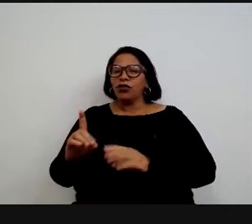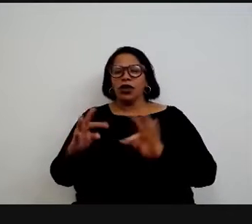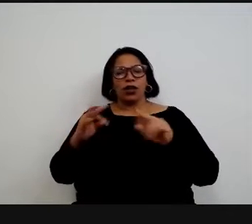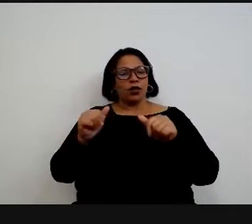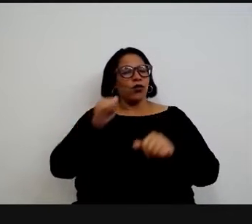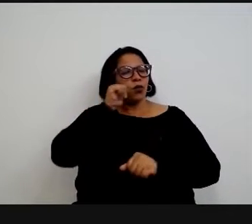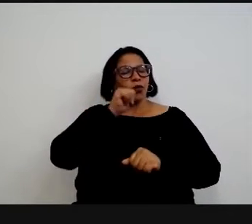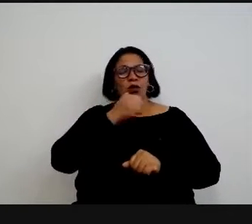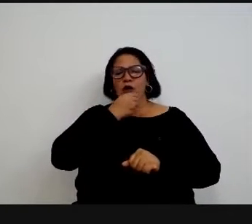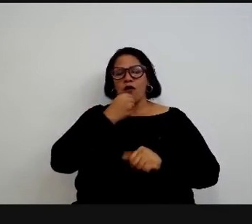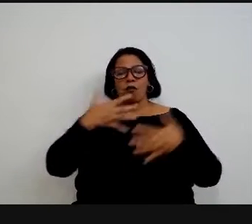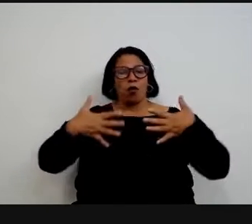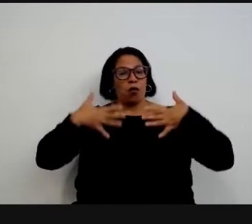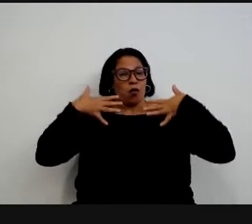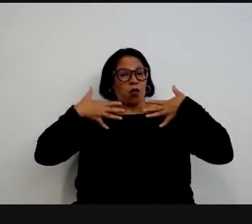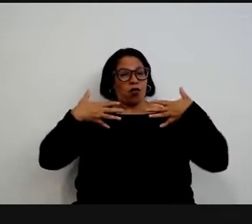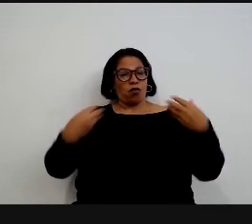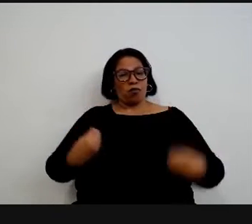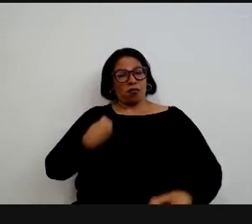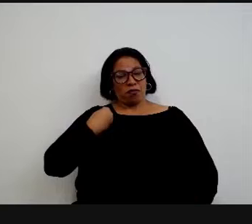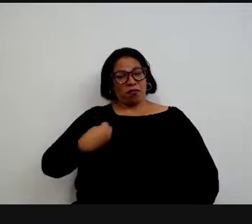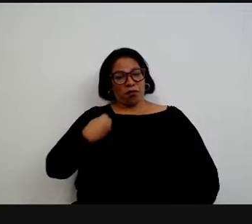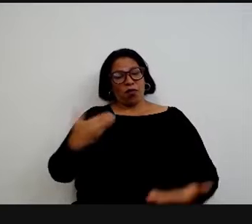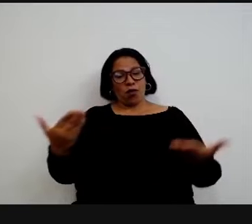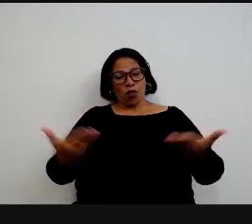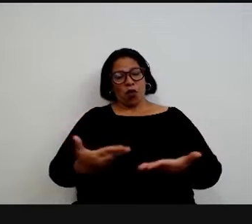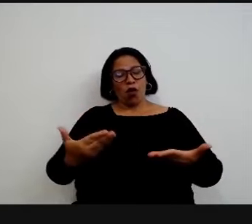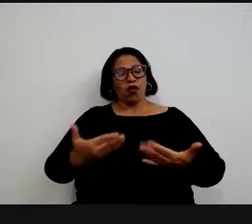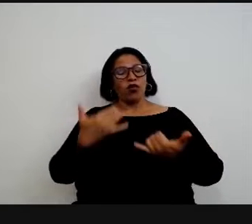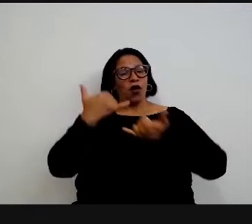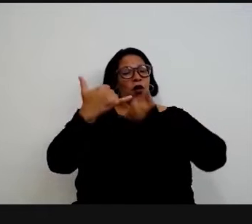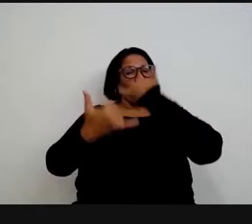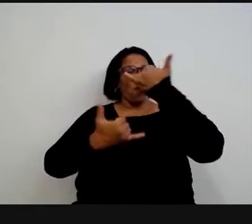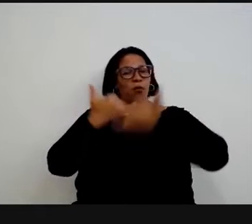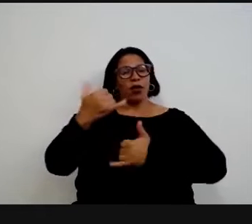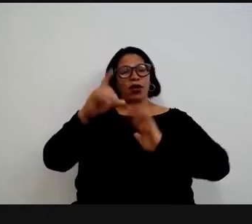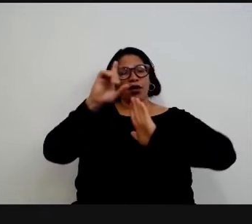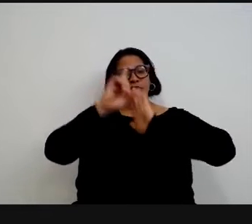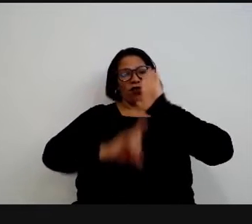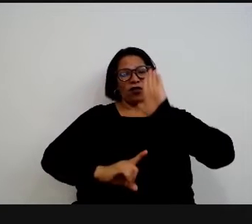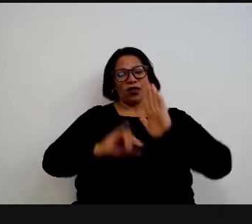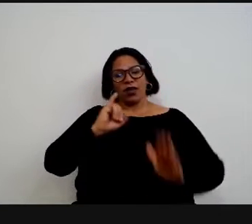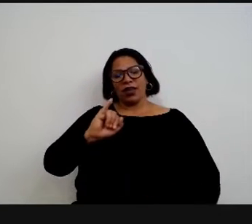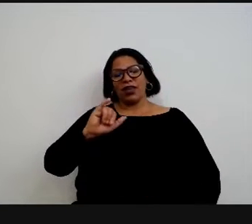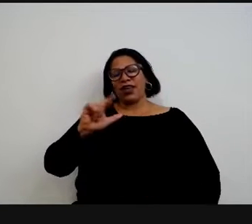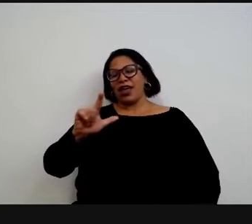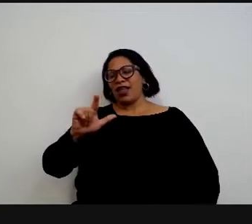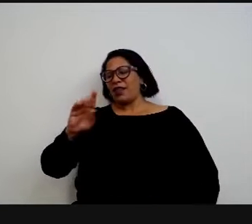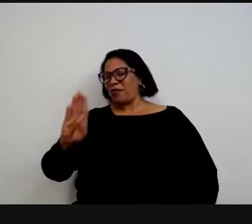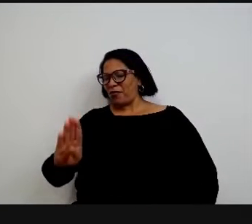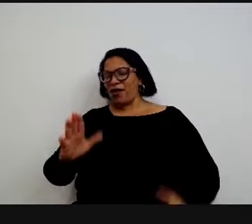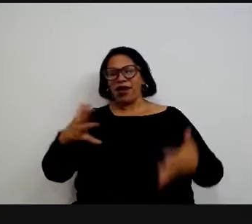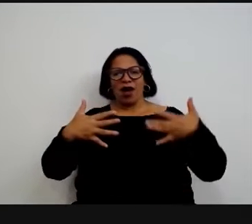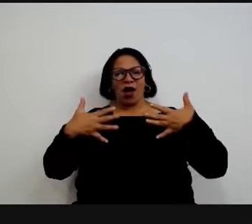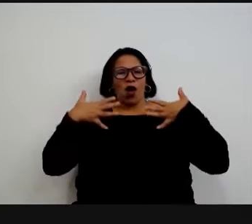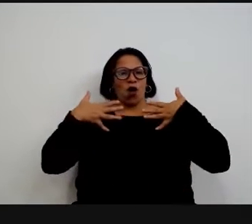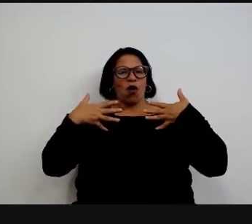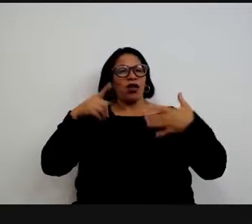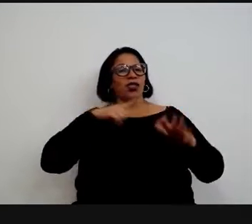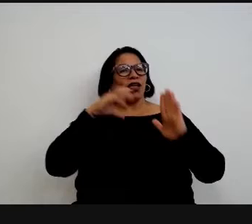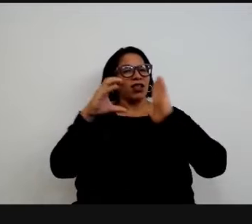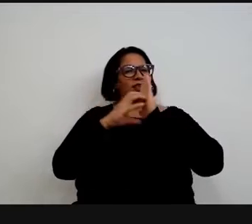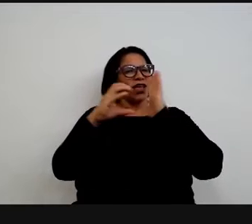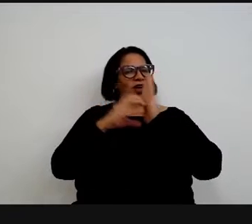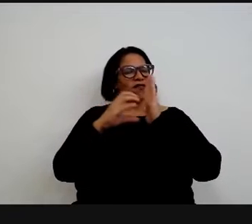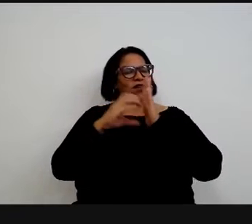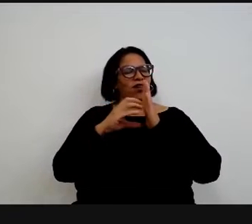a todas, todos. É uma satisfação poder estar aqui, né? Eu brinco que agora, como diretor do ILB, é uma honra para mim, sendo